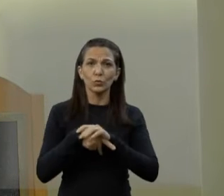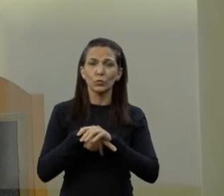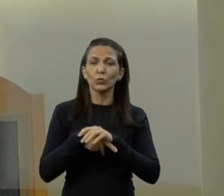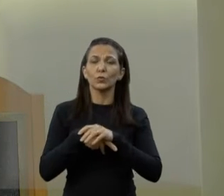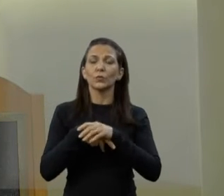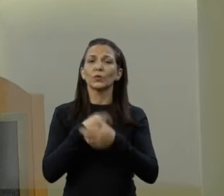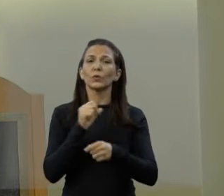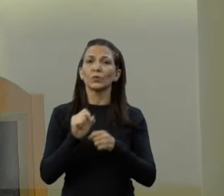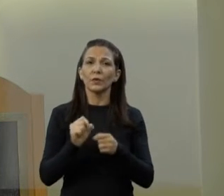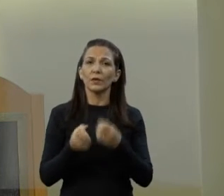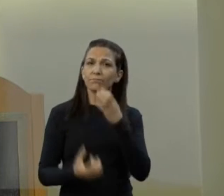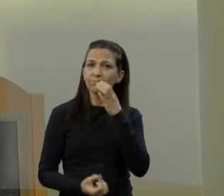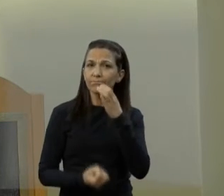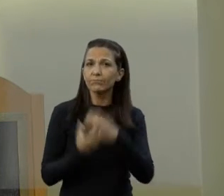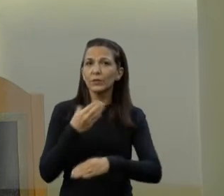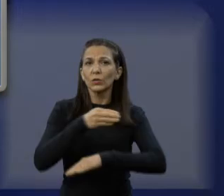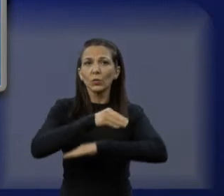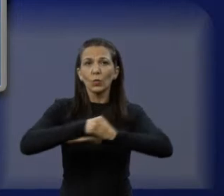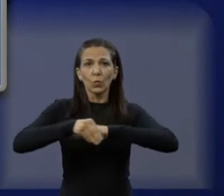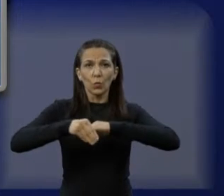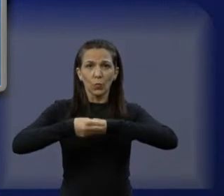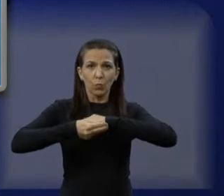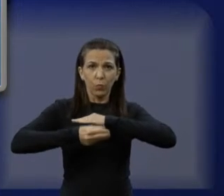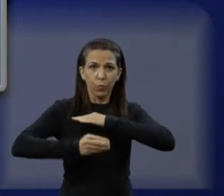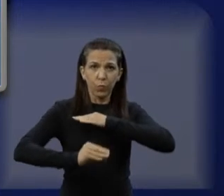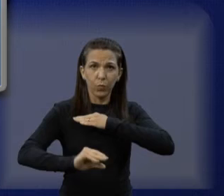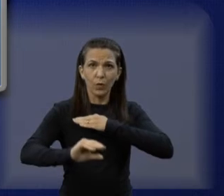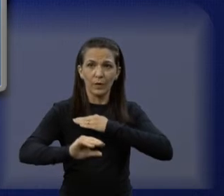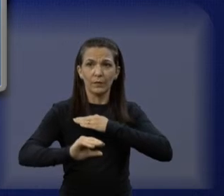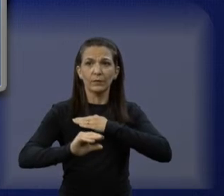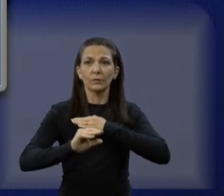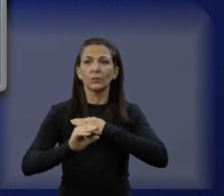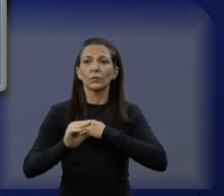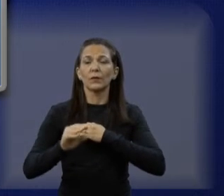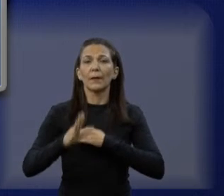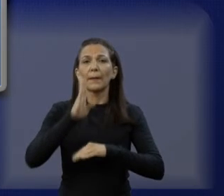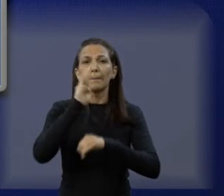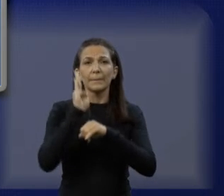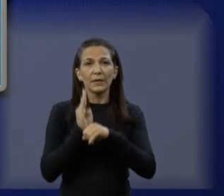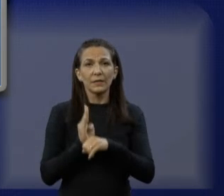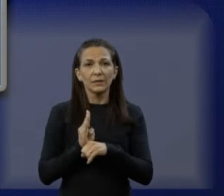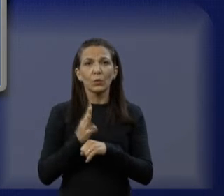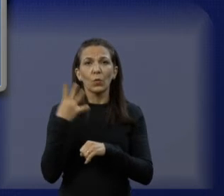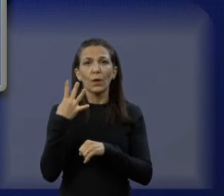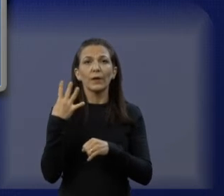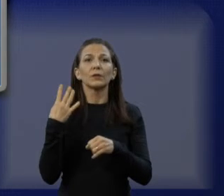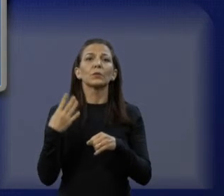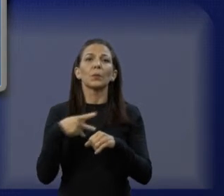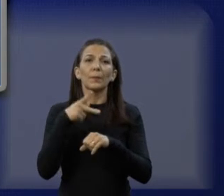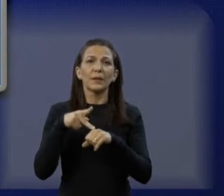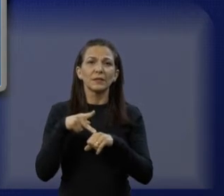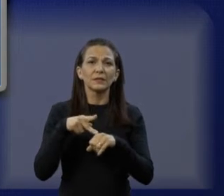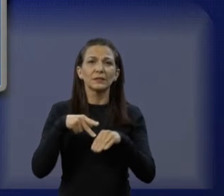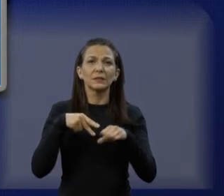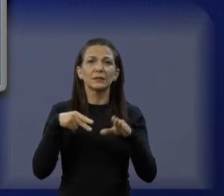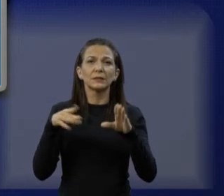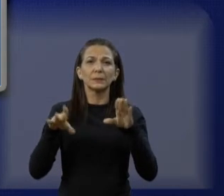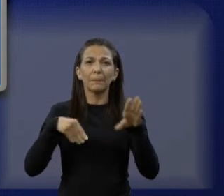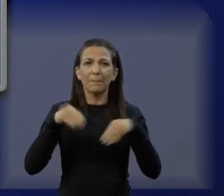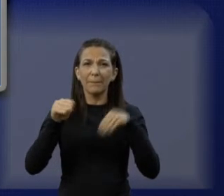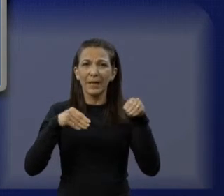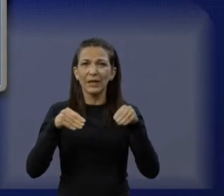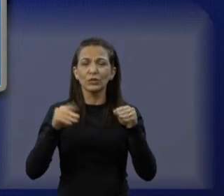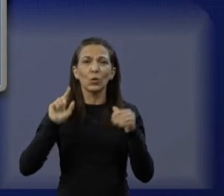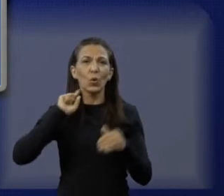essa as novas implantação na cidade o Brasil é o quarto país do mundo que mais gera lixo plástico e